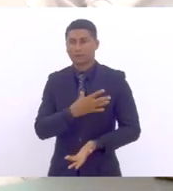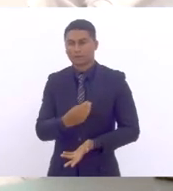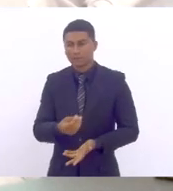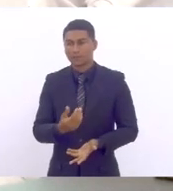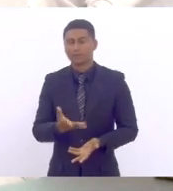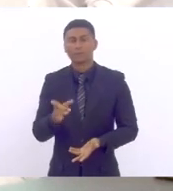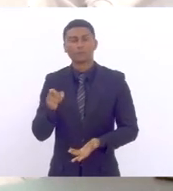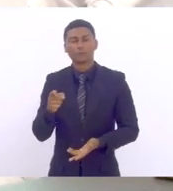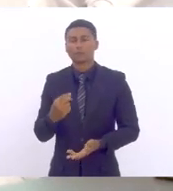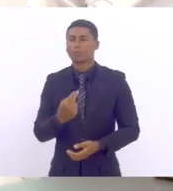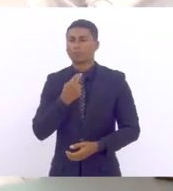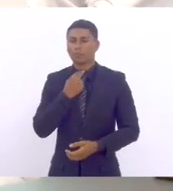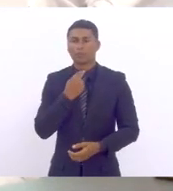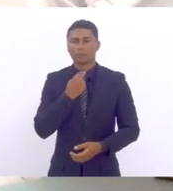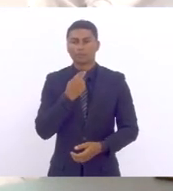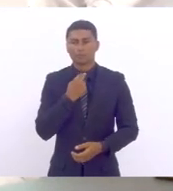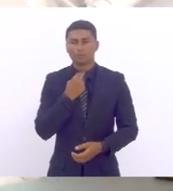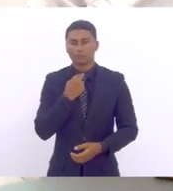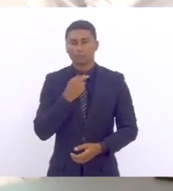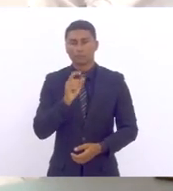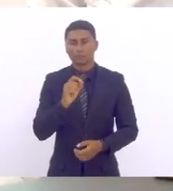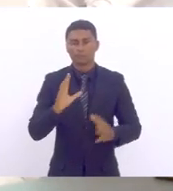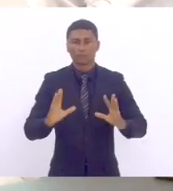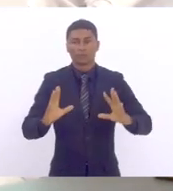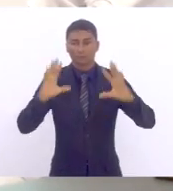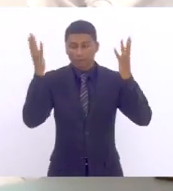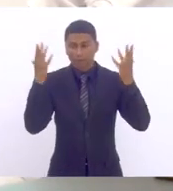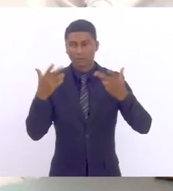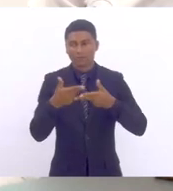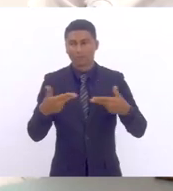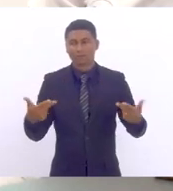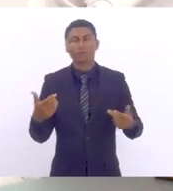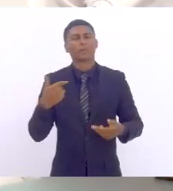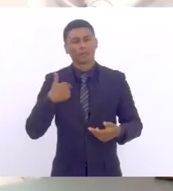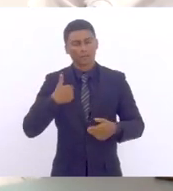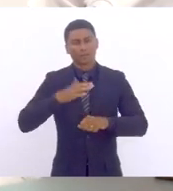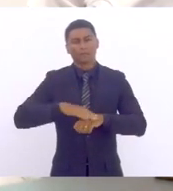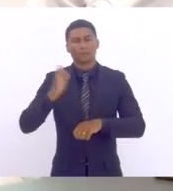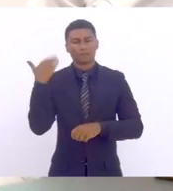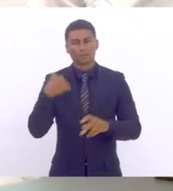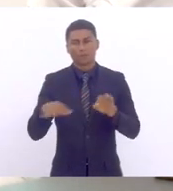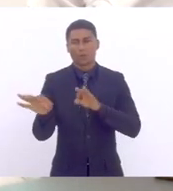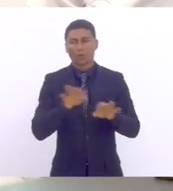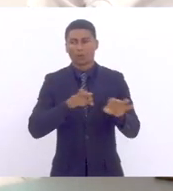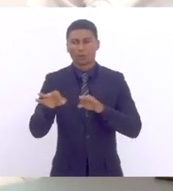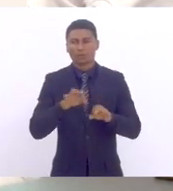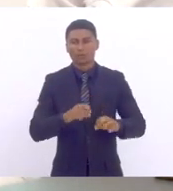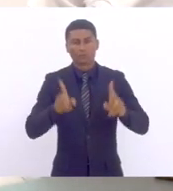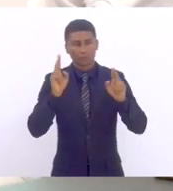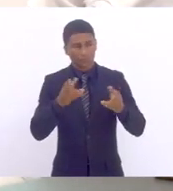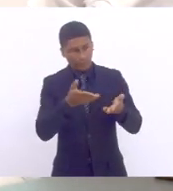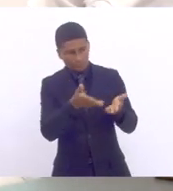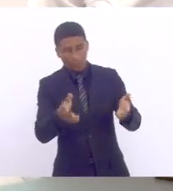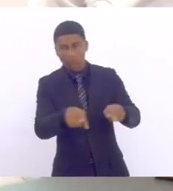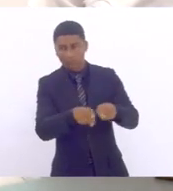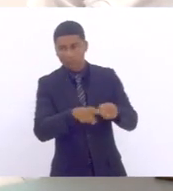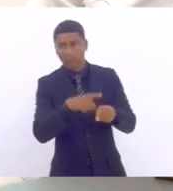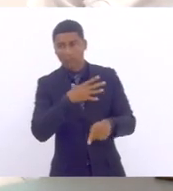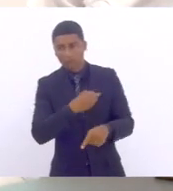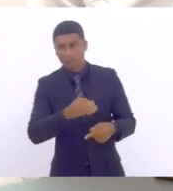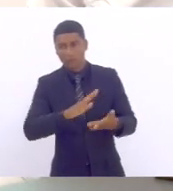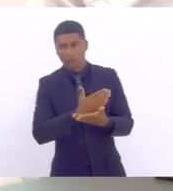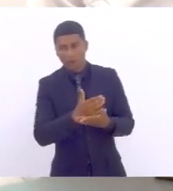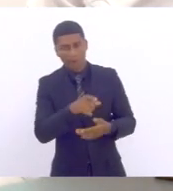pode participar das grandes festas que eu fui um que ajudei a organizar, como o filho de alguns aqui também não